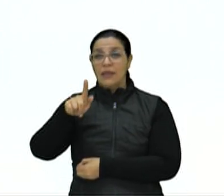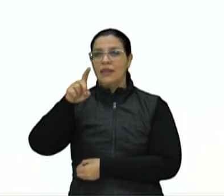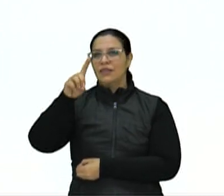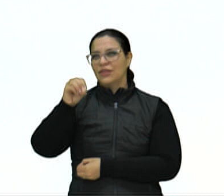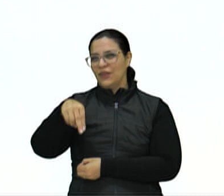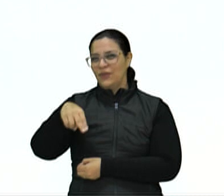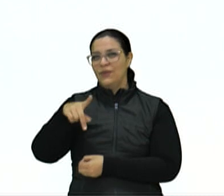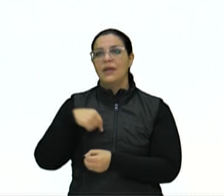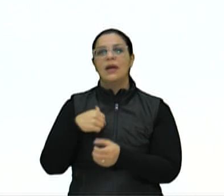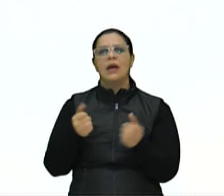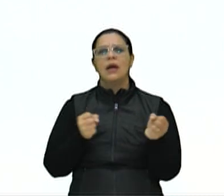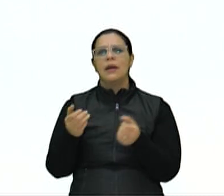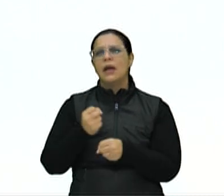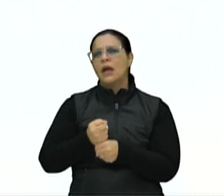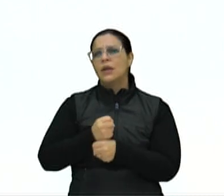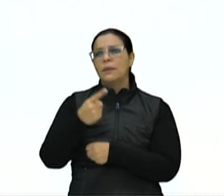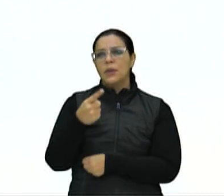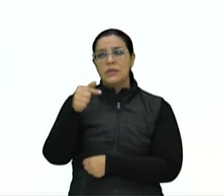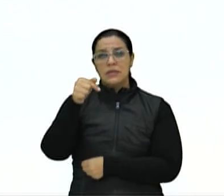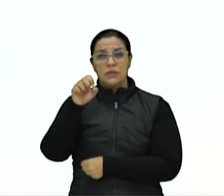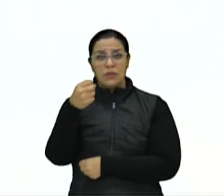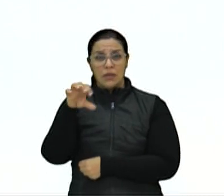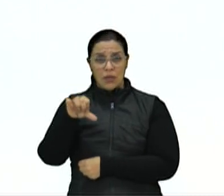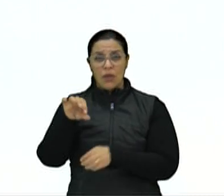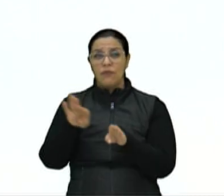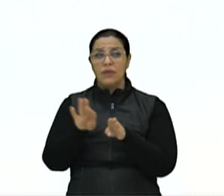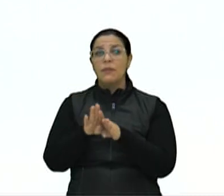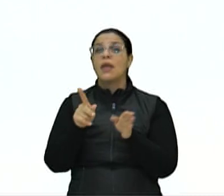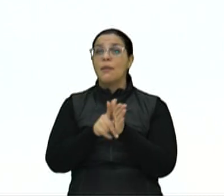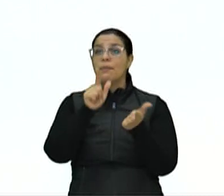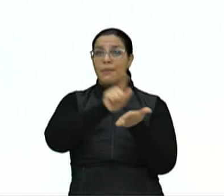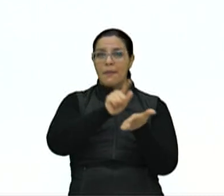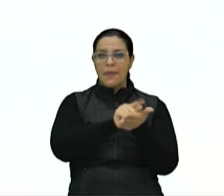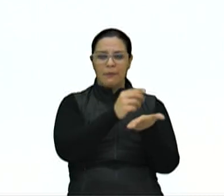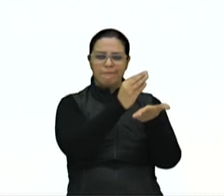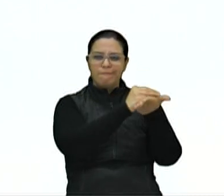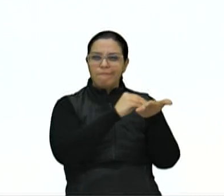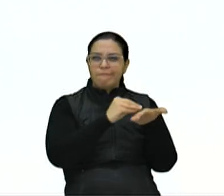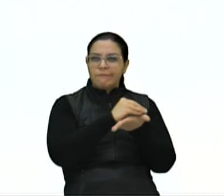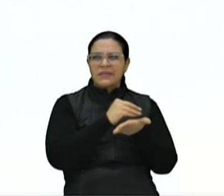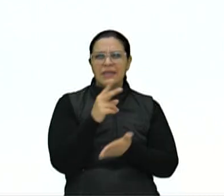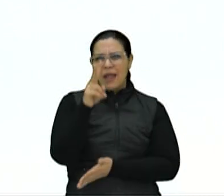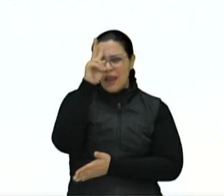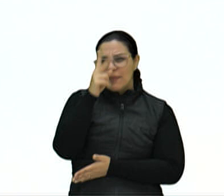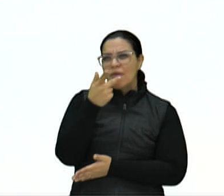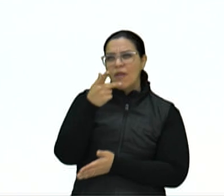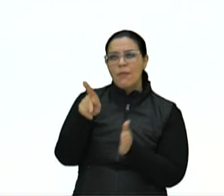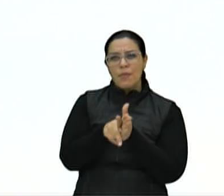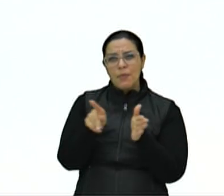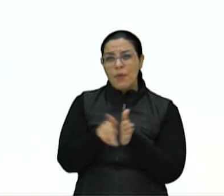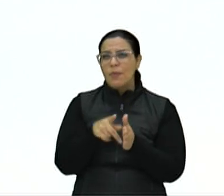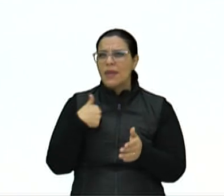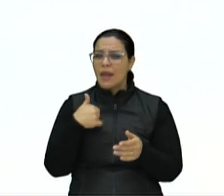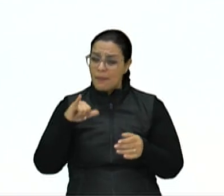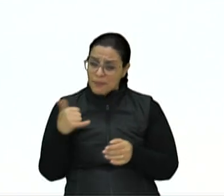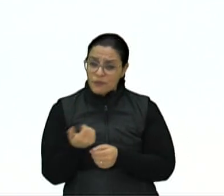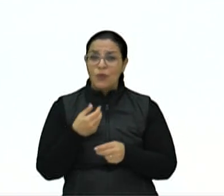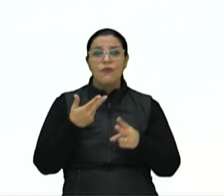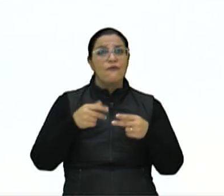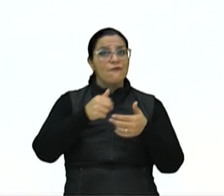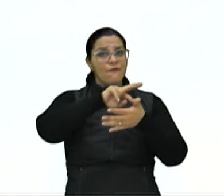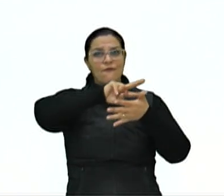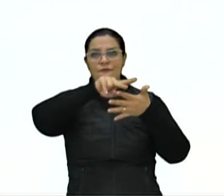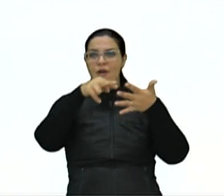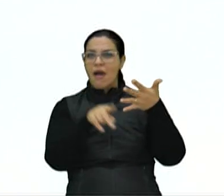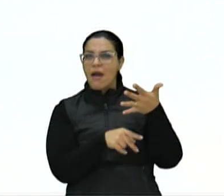feita em 1789, também é uma aquarela sobre papel. Lembram-se que eu comentei que ele explorou bastante a